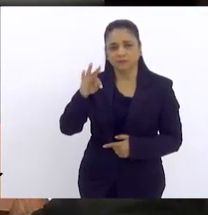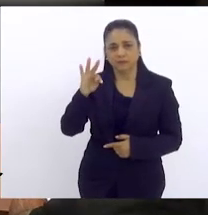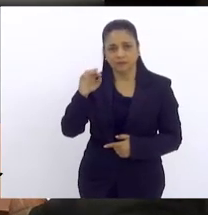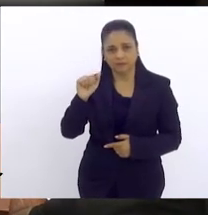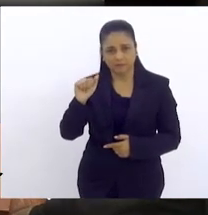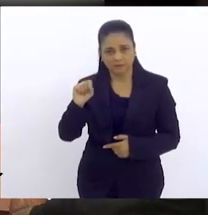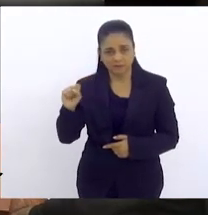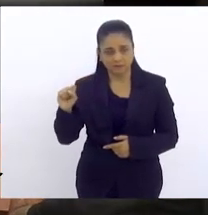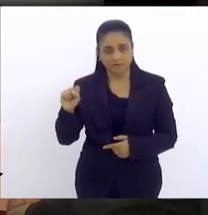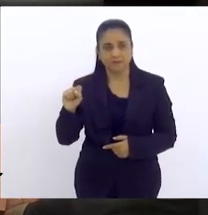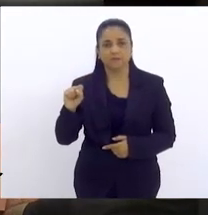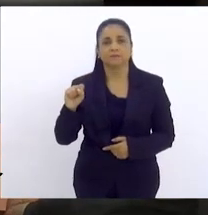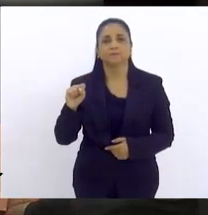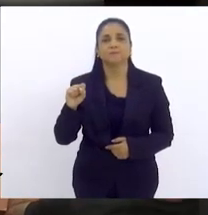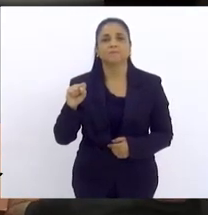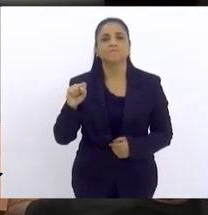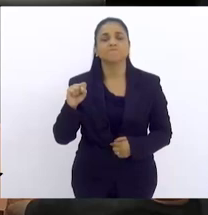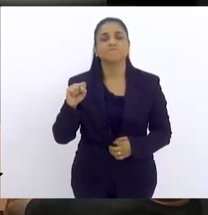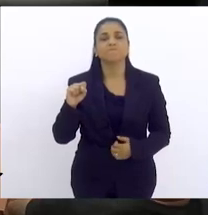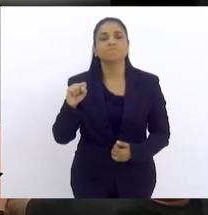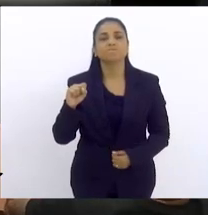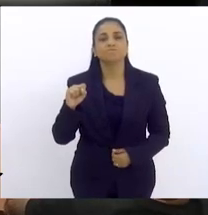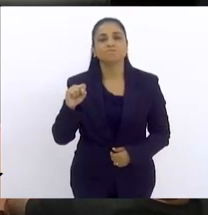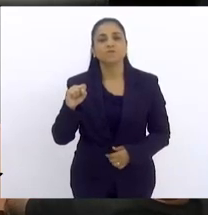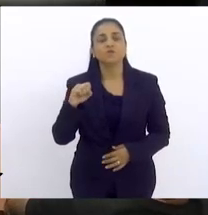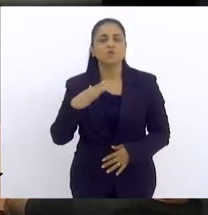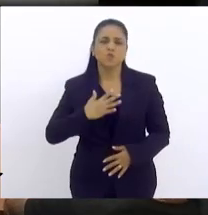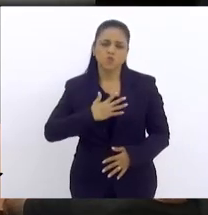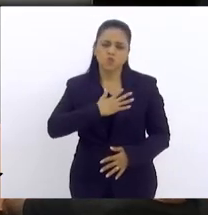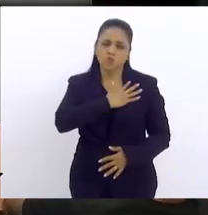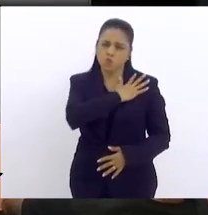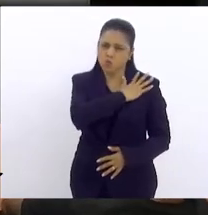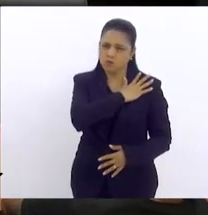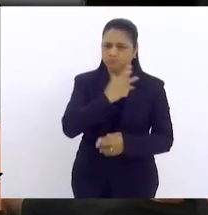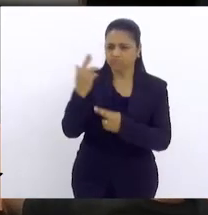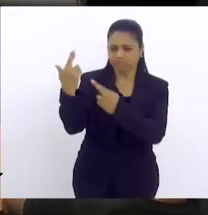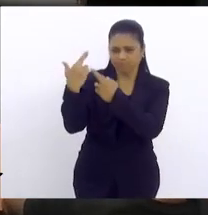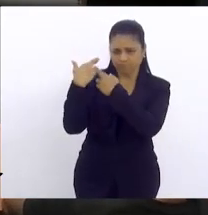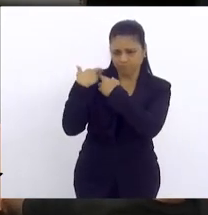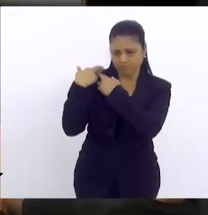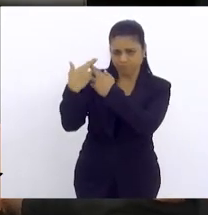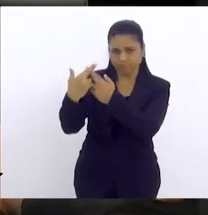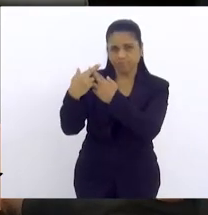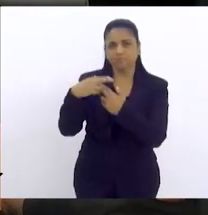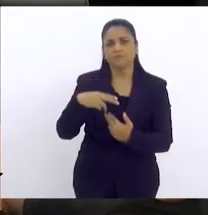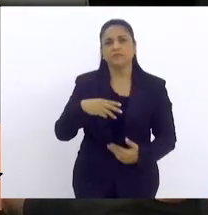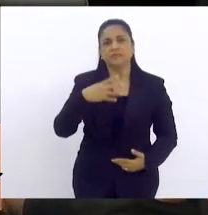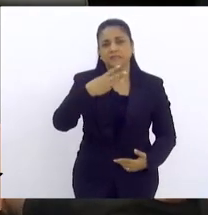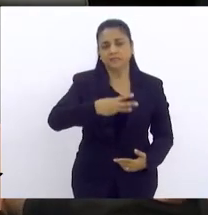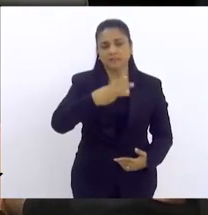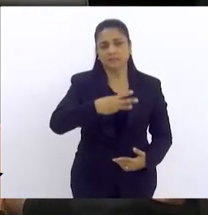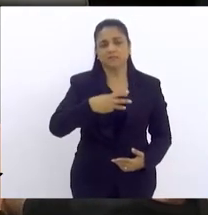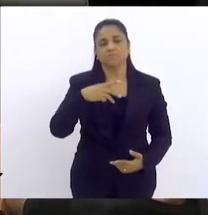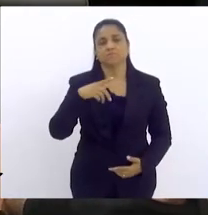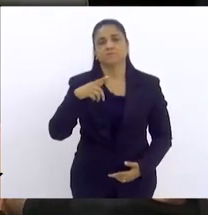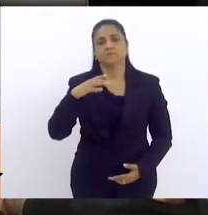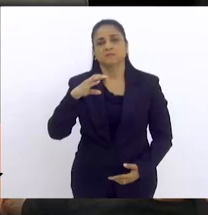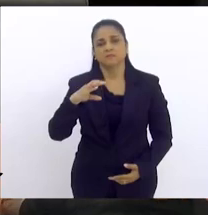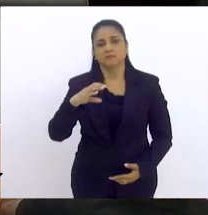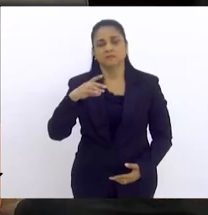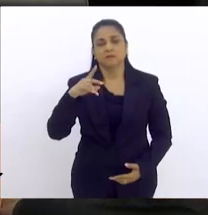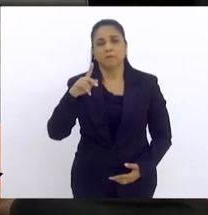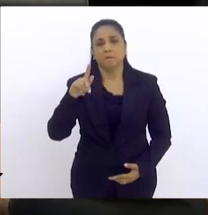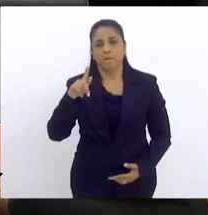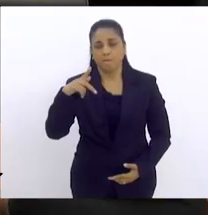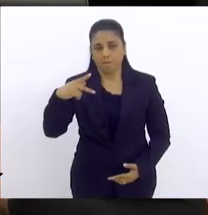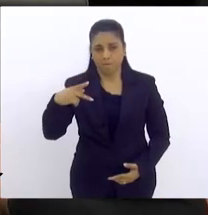Dantas que é o Coronel responsável pelo terceiro CPF Ah então tudo bem Hoje